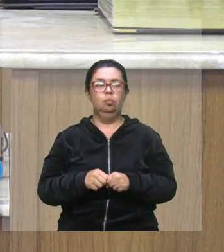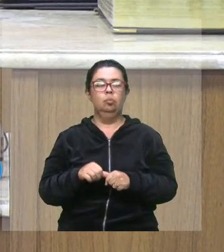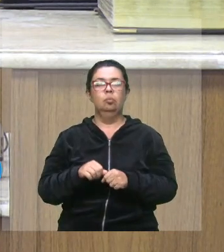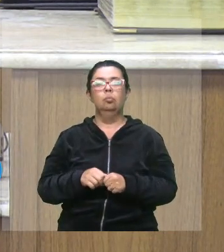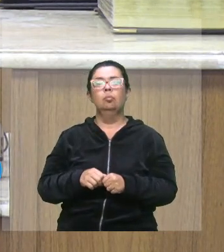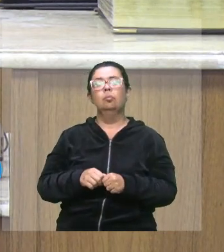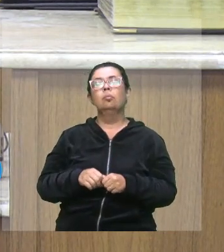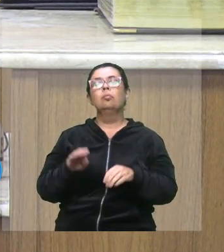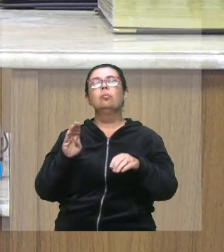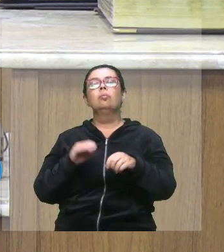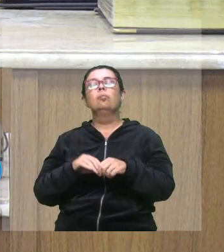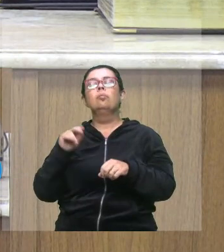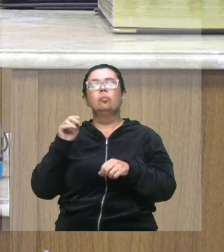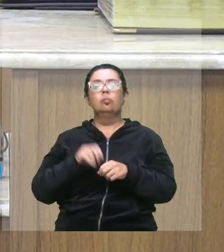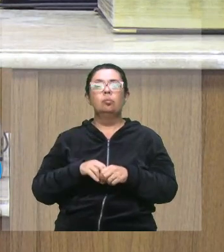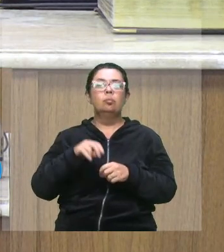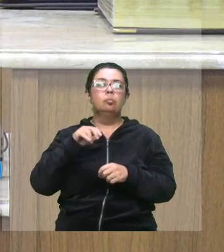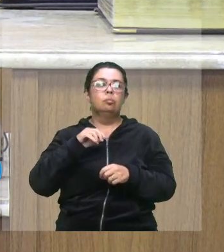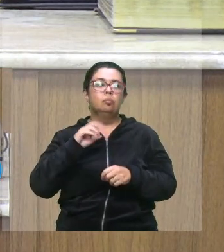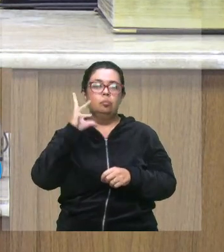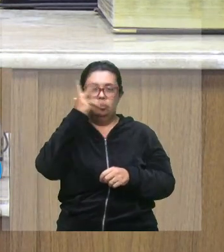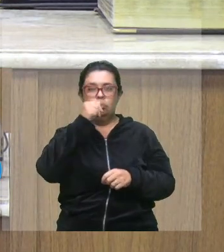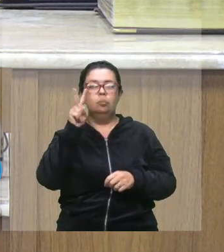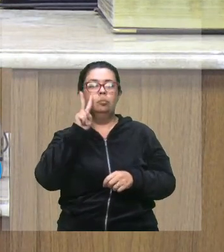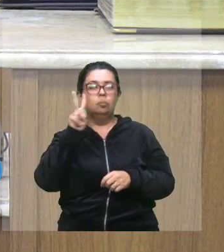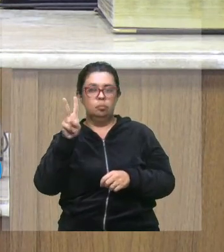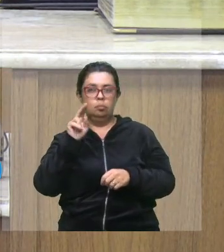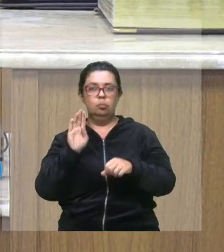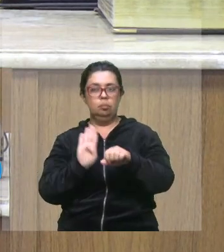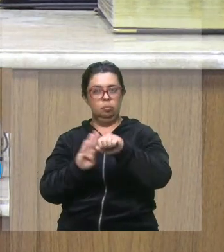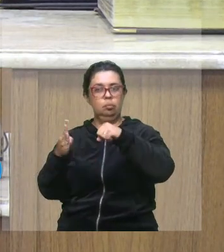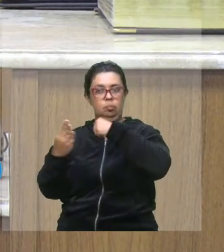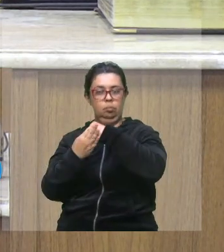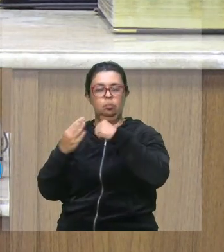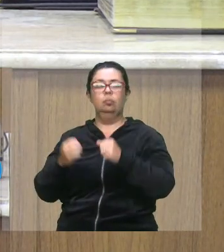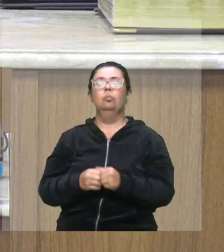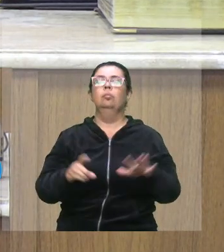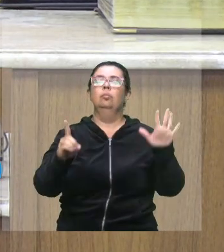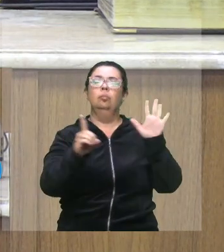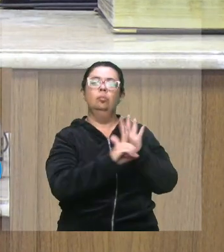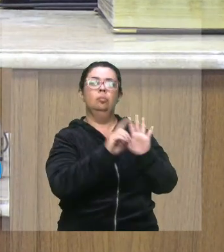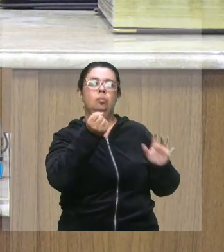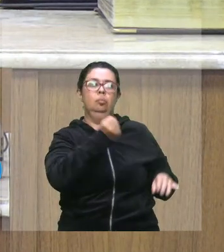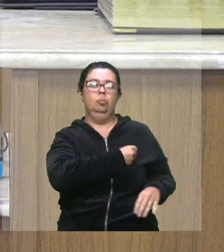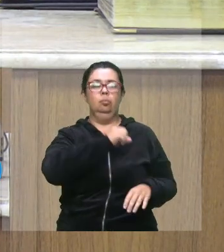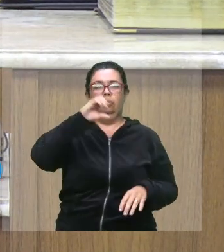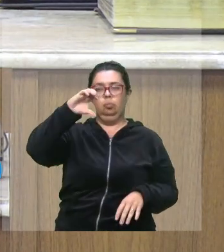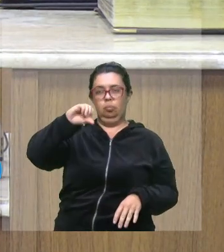Bela Vista e dá outras providências. Decreto número